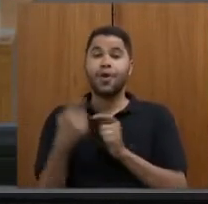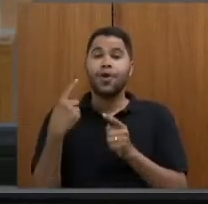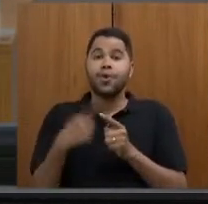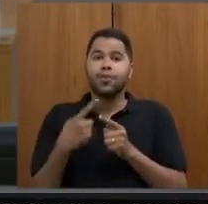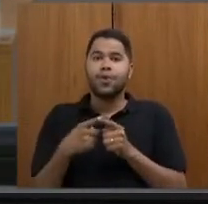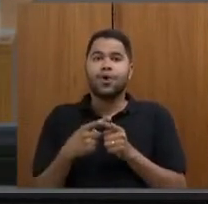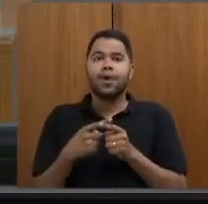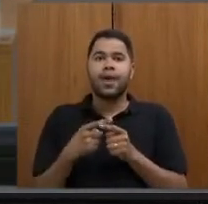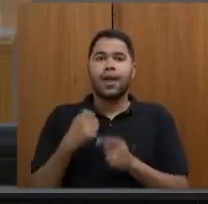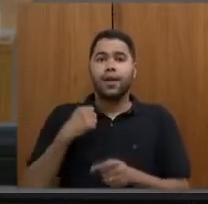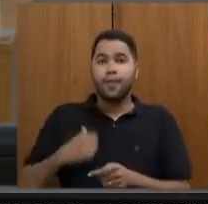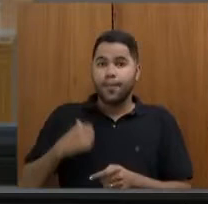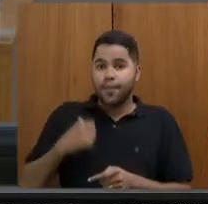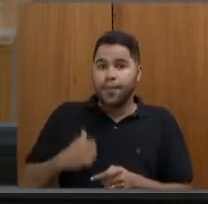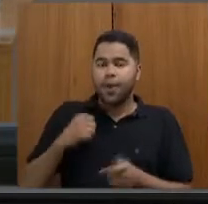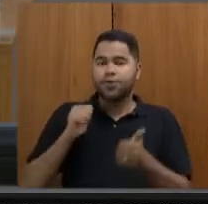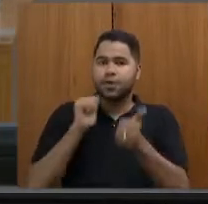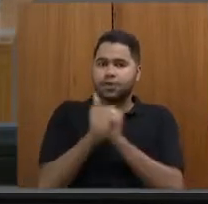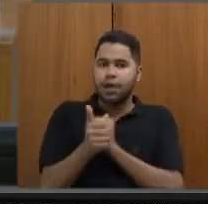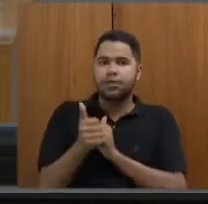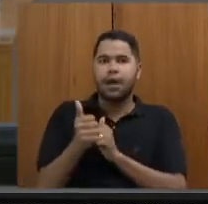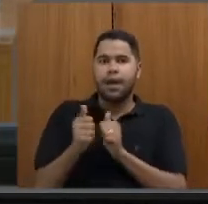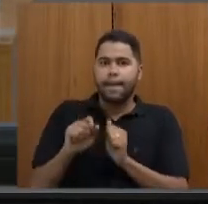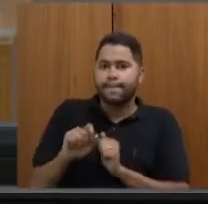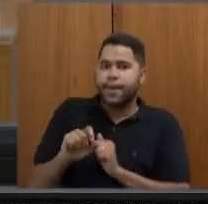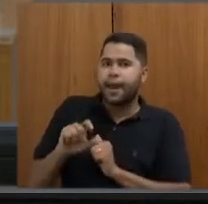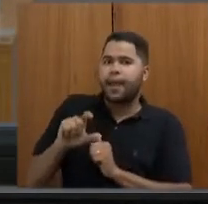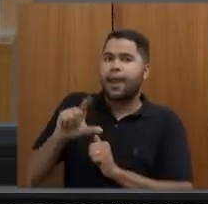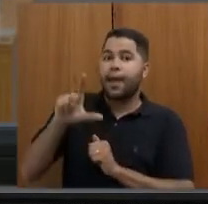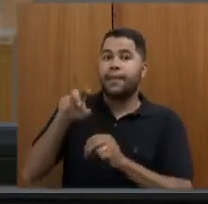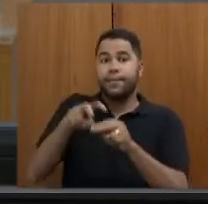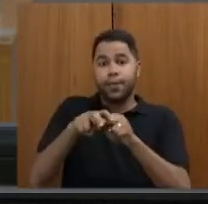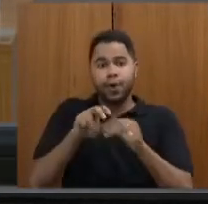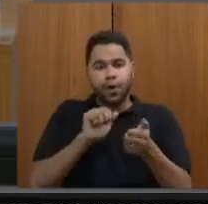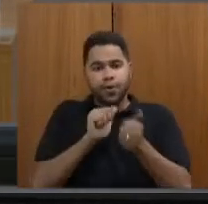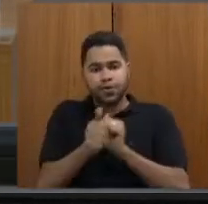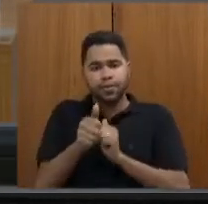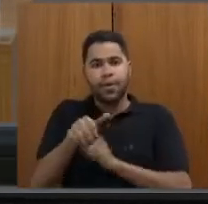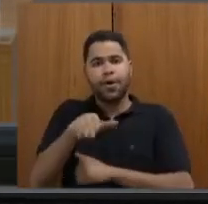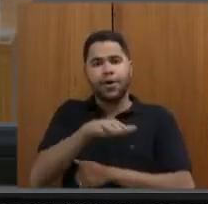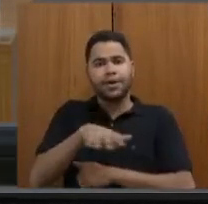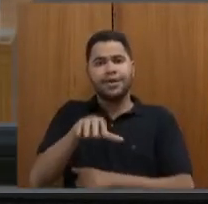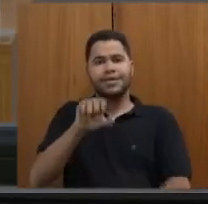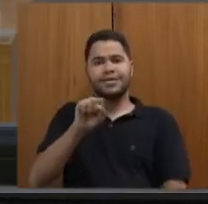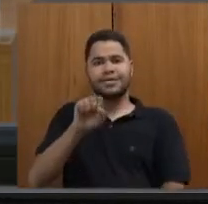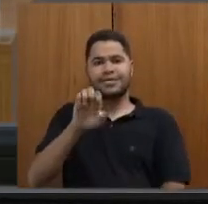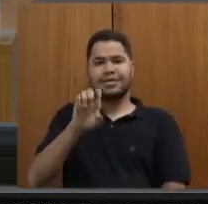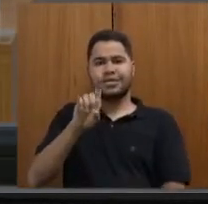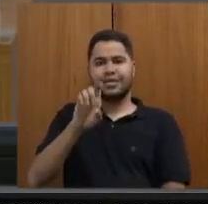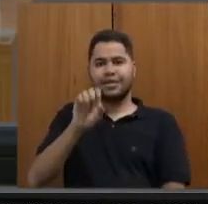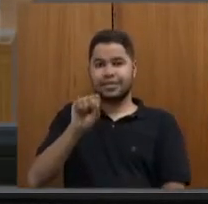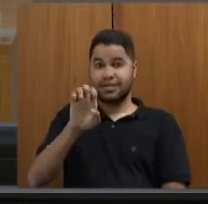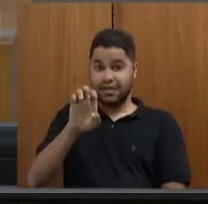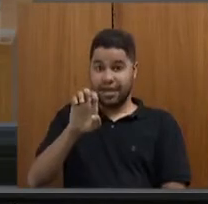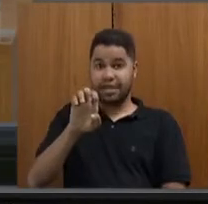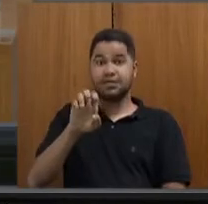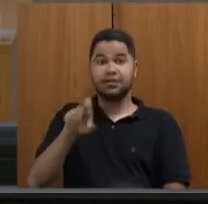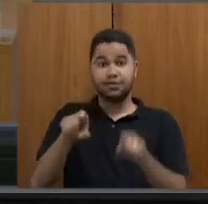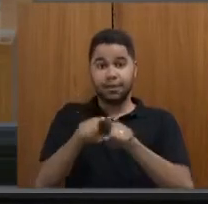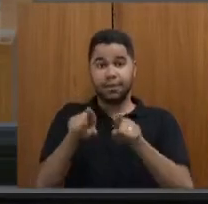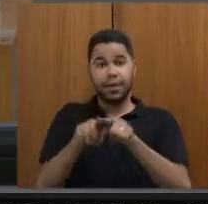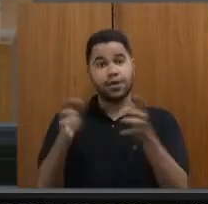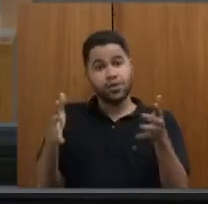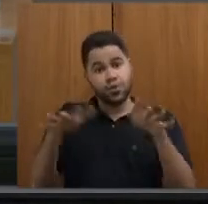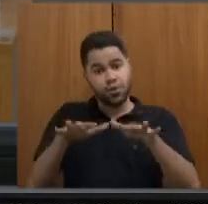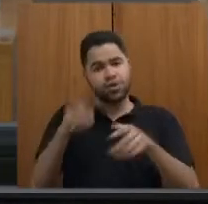número de bolsas atletas, exatamente por o esporte estar na CEDESI e ele ser inclusivo e de